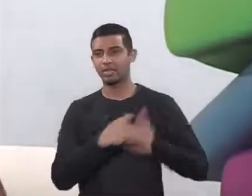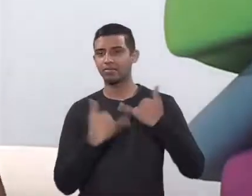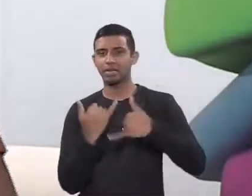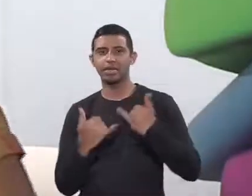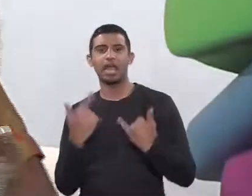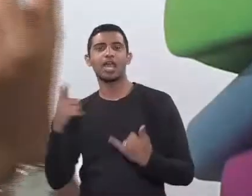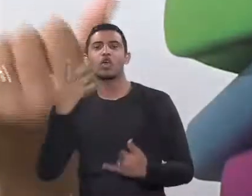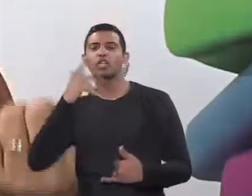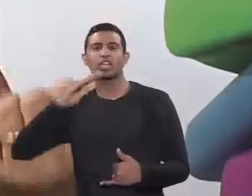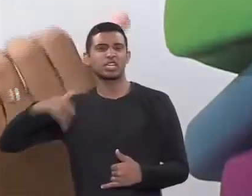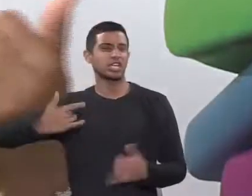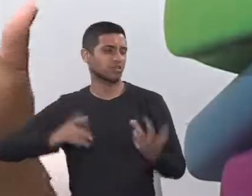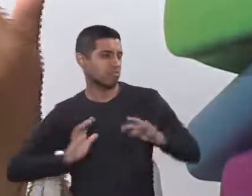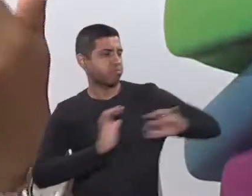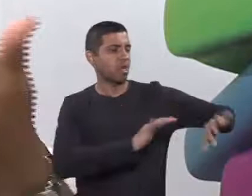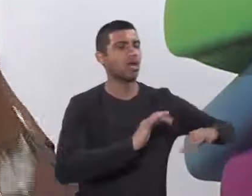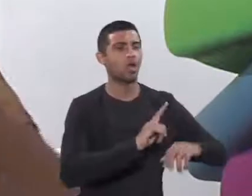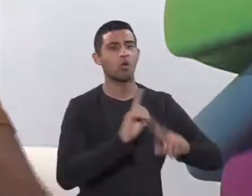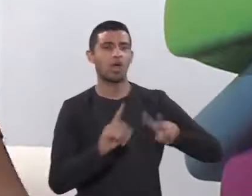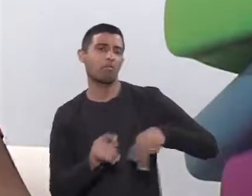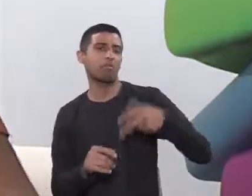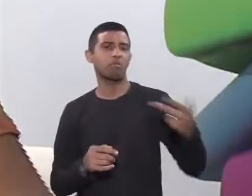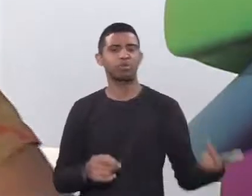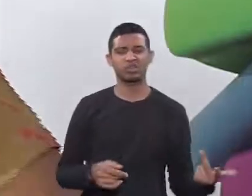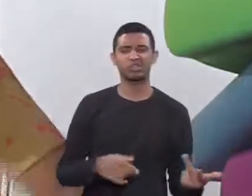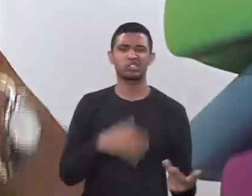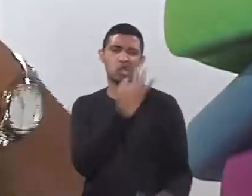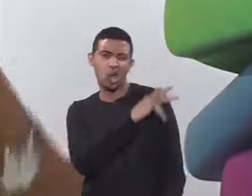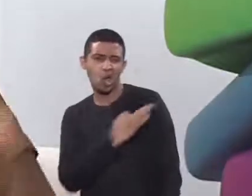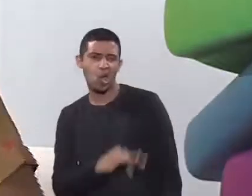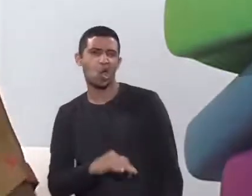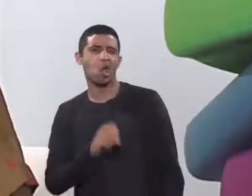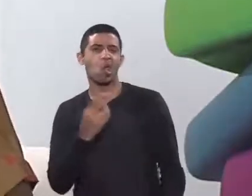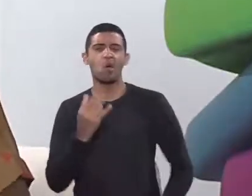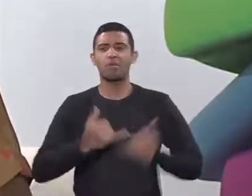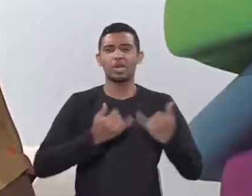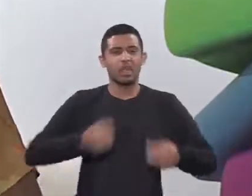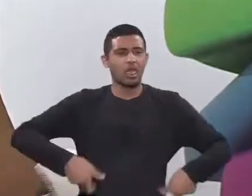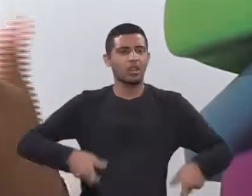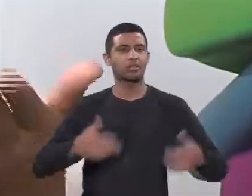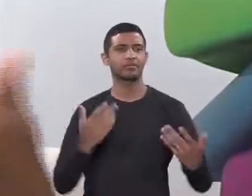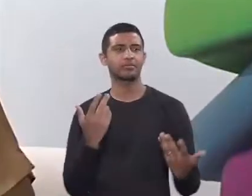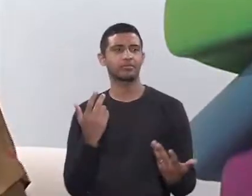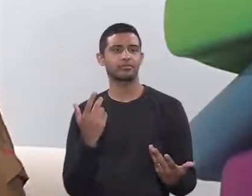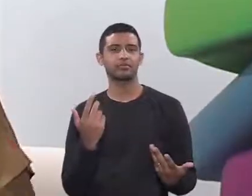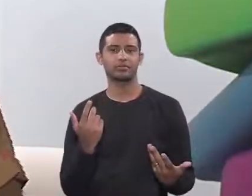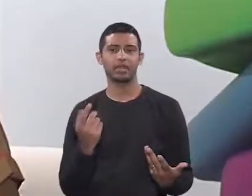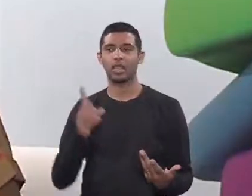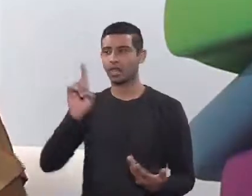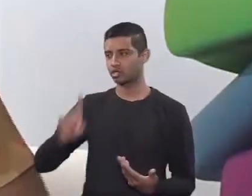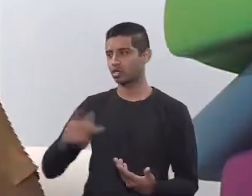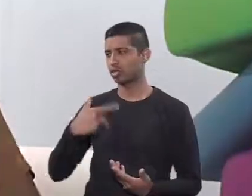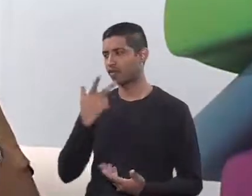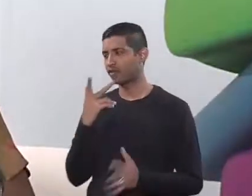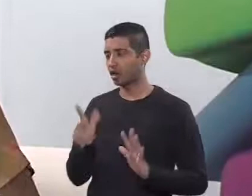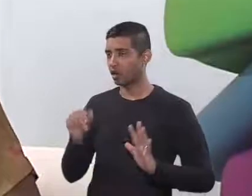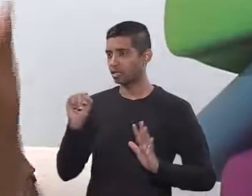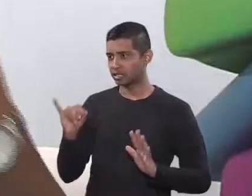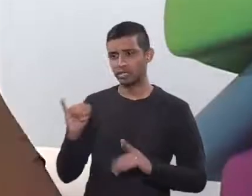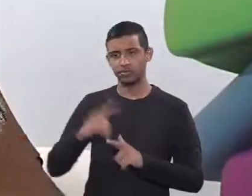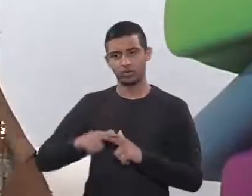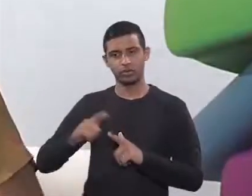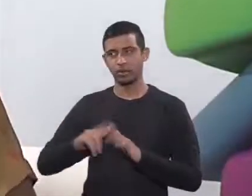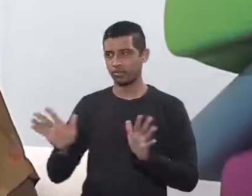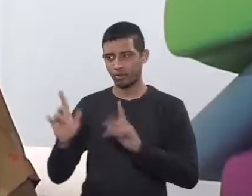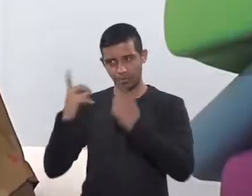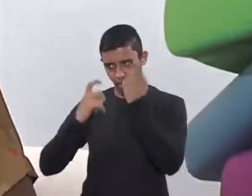outra criança machucar a Bárbara ou a Bárbara se machucar no balanço ou em outro brinquedo. Mas aí a diretora falou, não, se for o problema